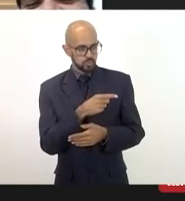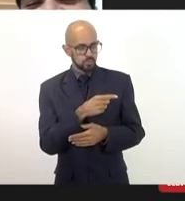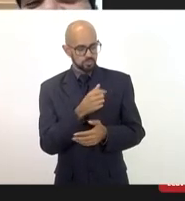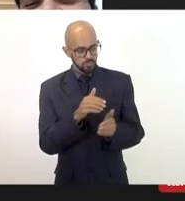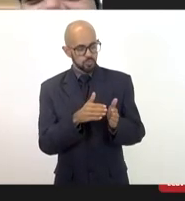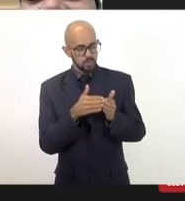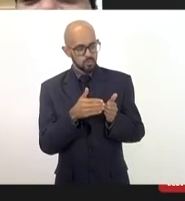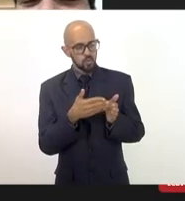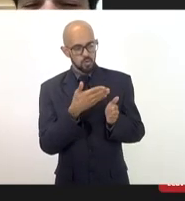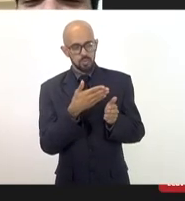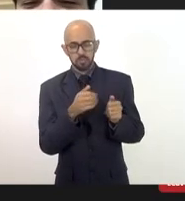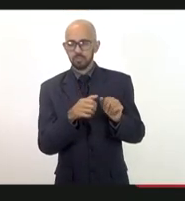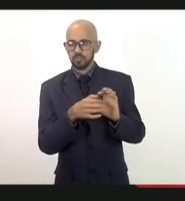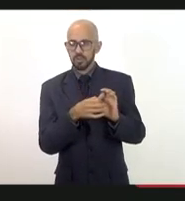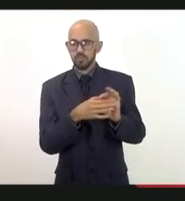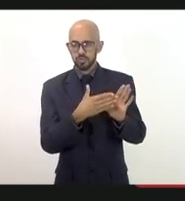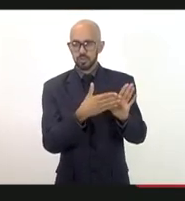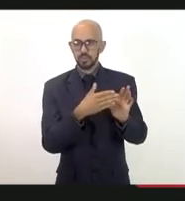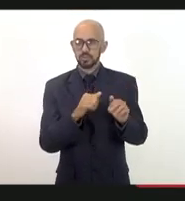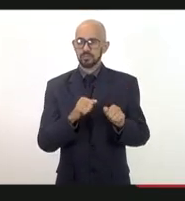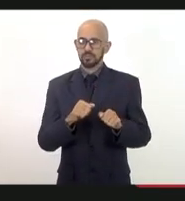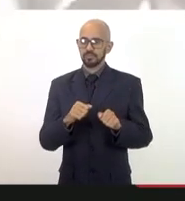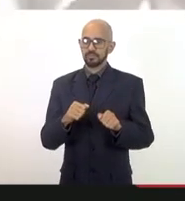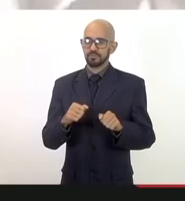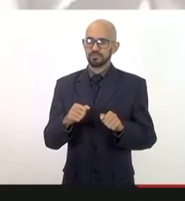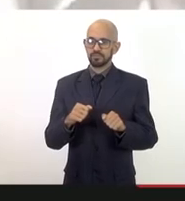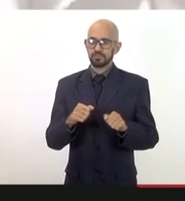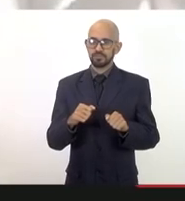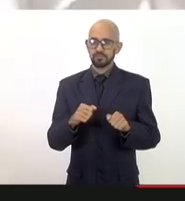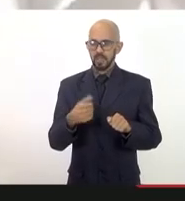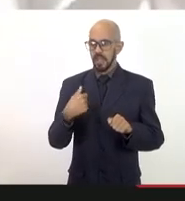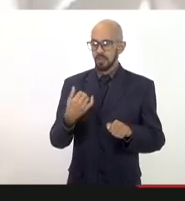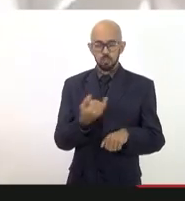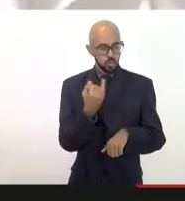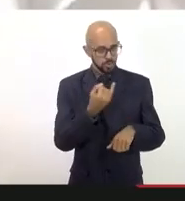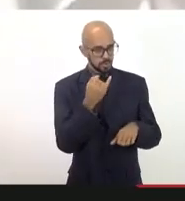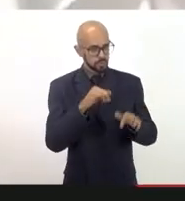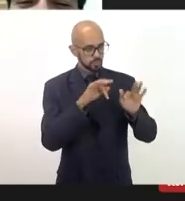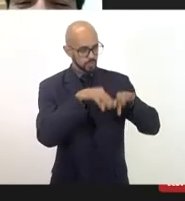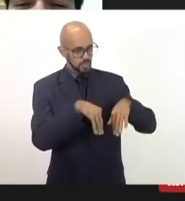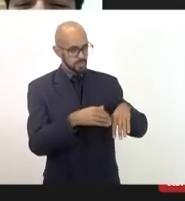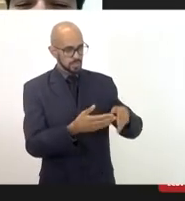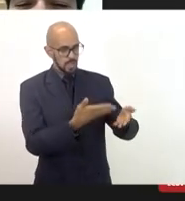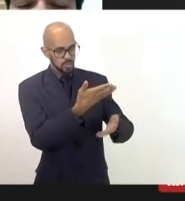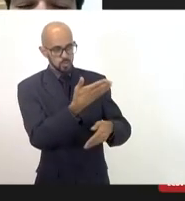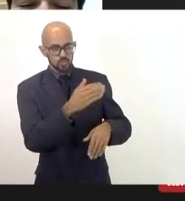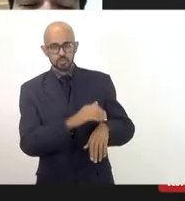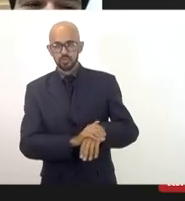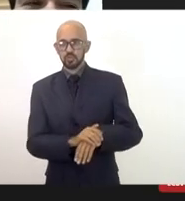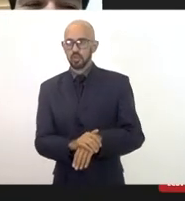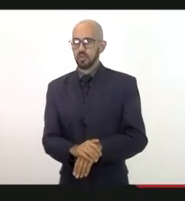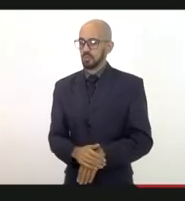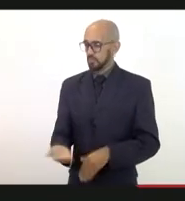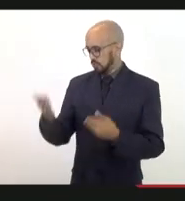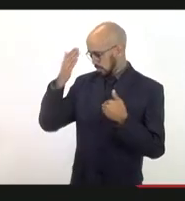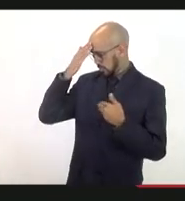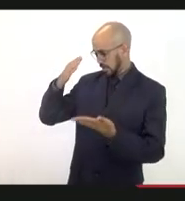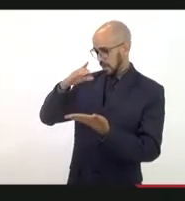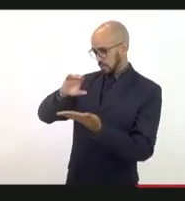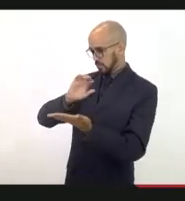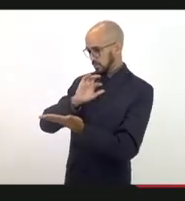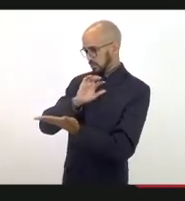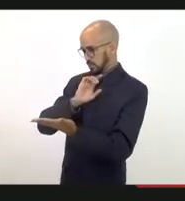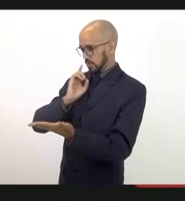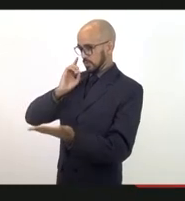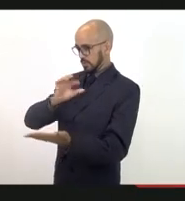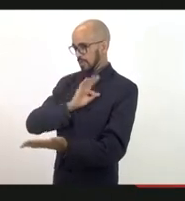favor. Eu estava aguardando para... É importante terminar com o senhor. Muito obrigado, deputada. Muitos aqui